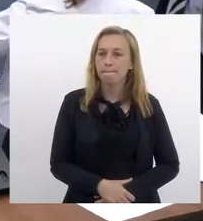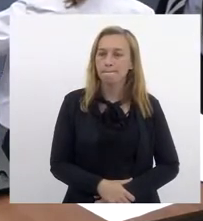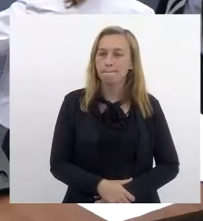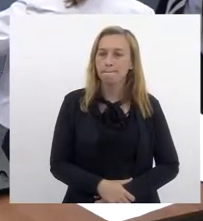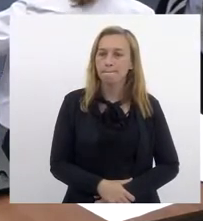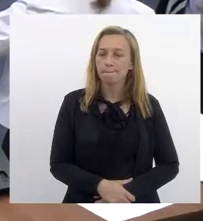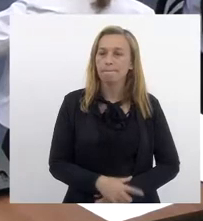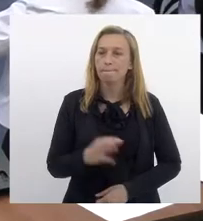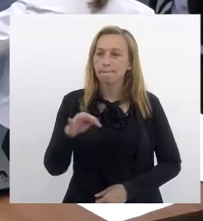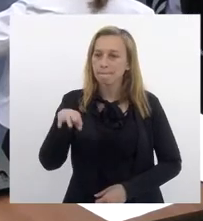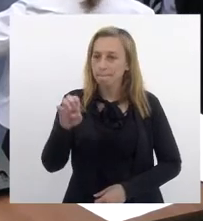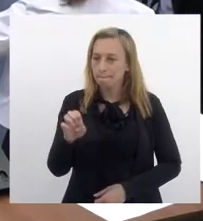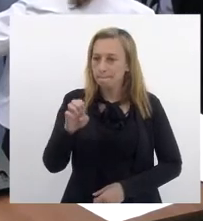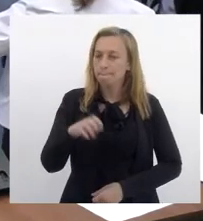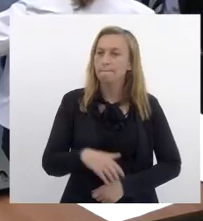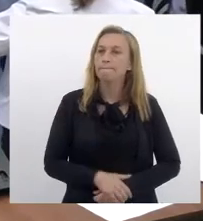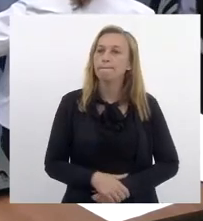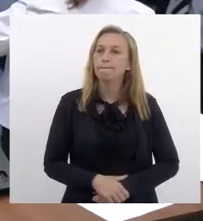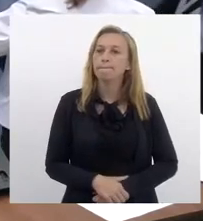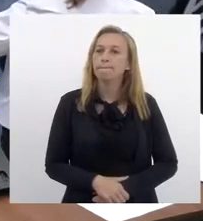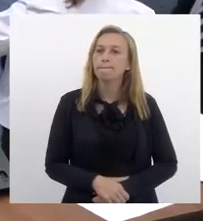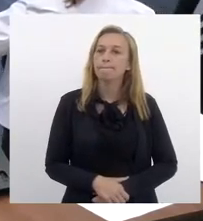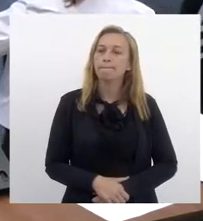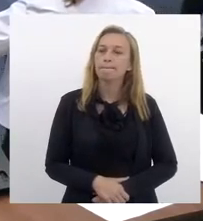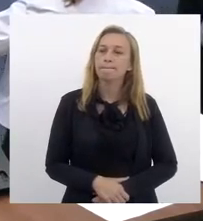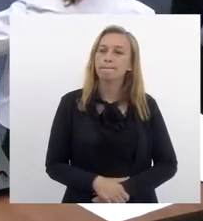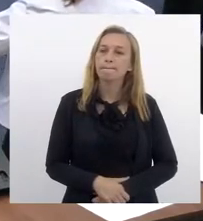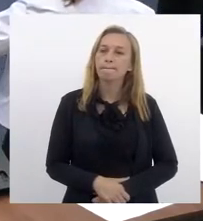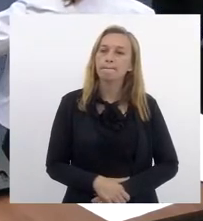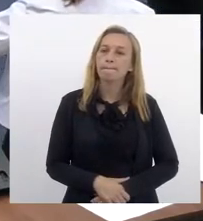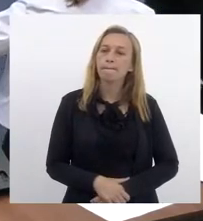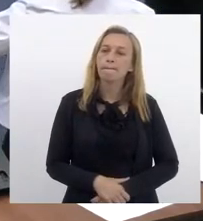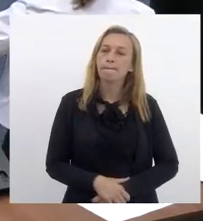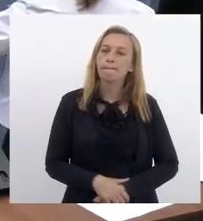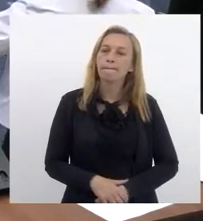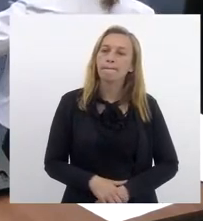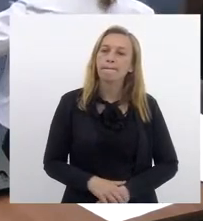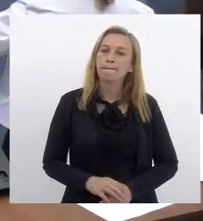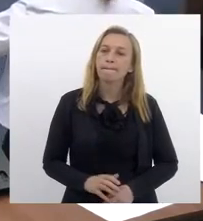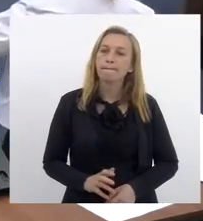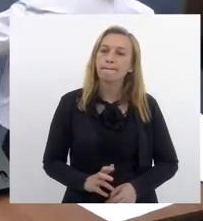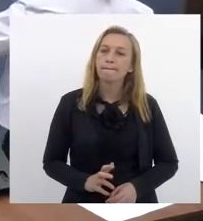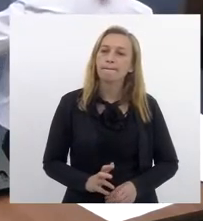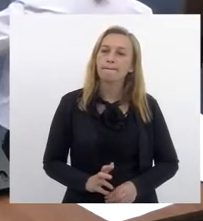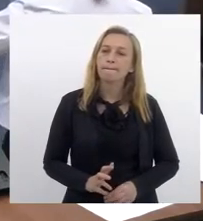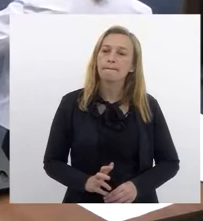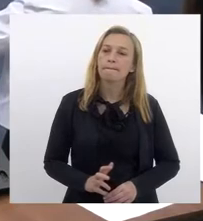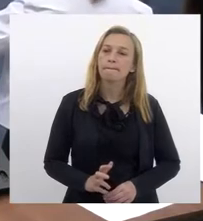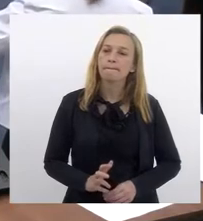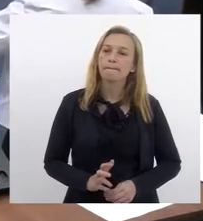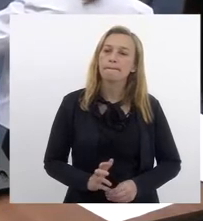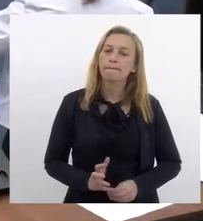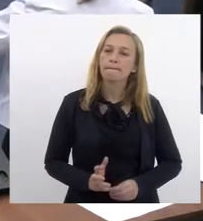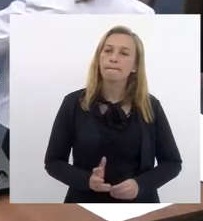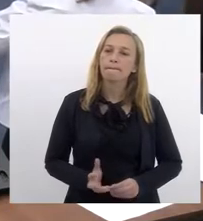Deputada Franciane Mota. Mônica. Deputada Franciane Mota.